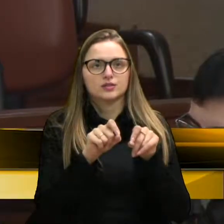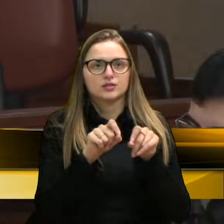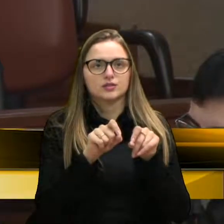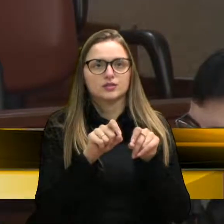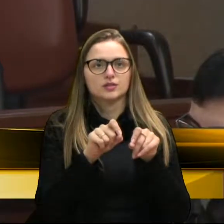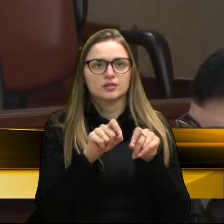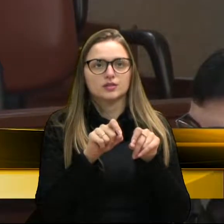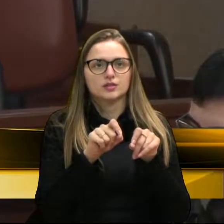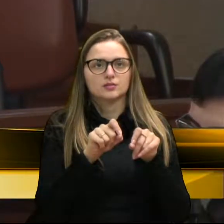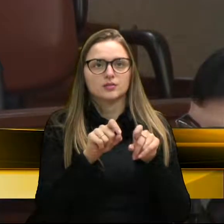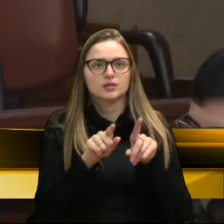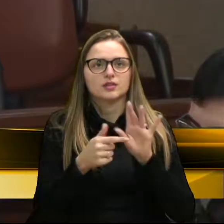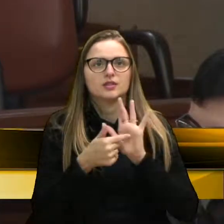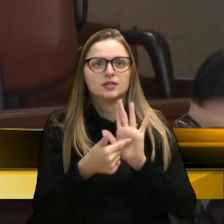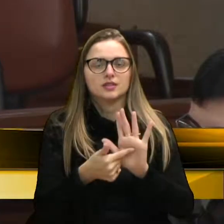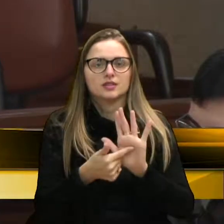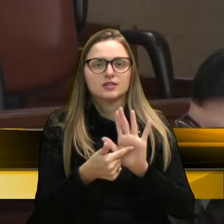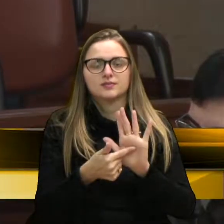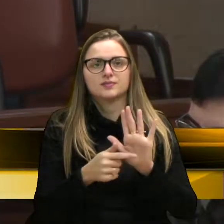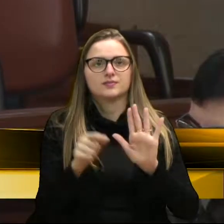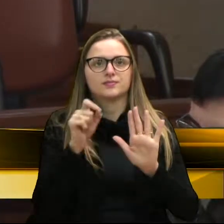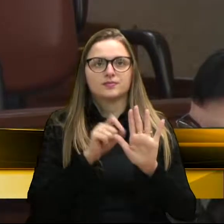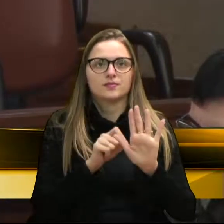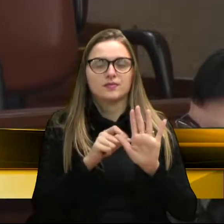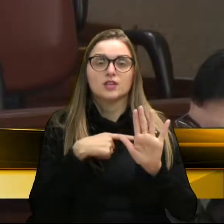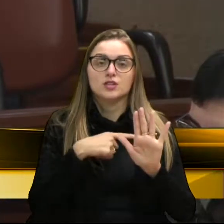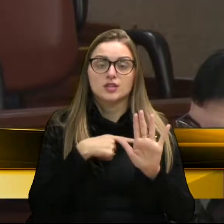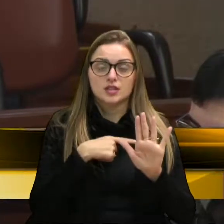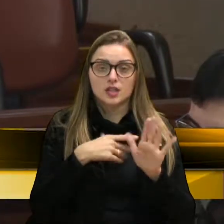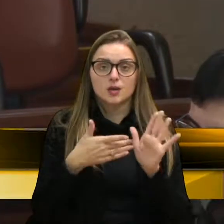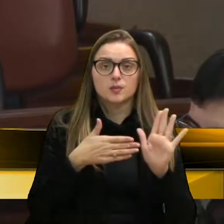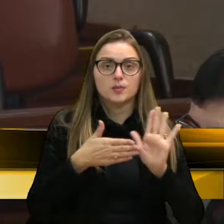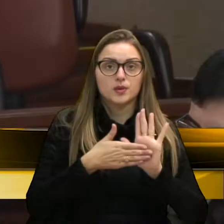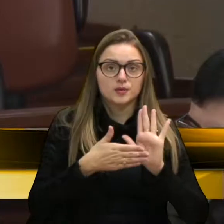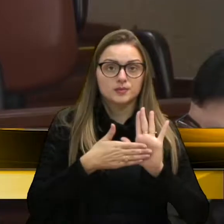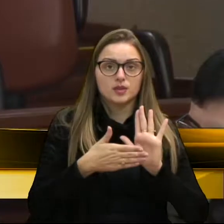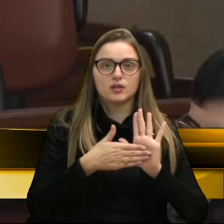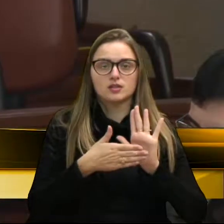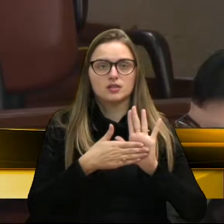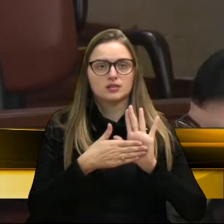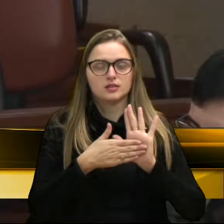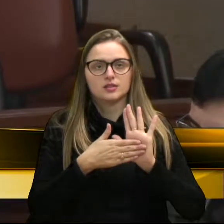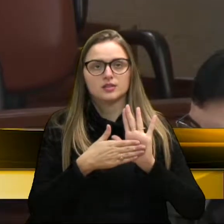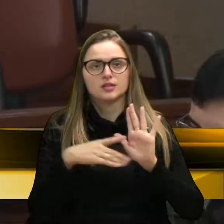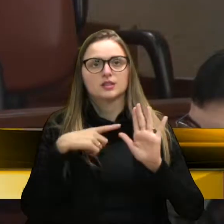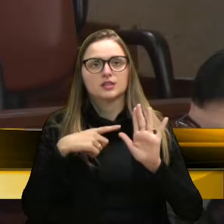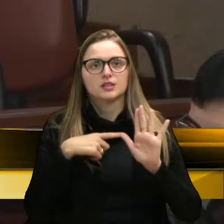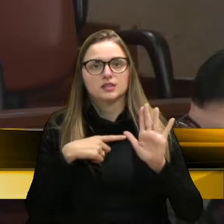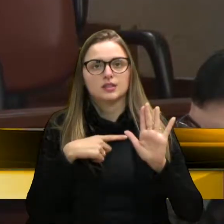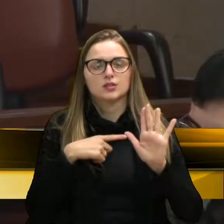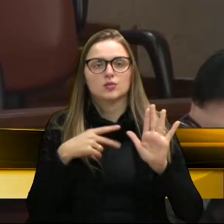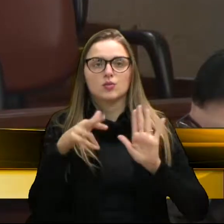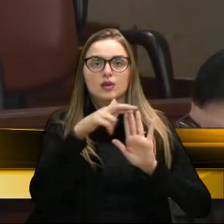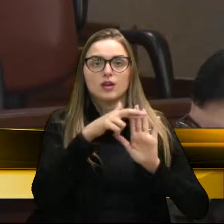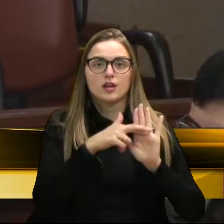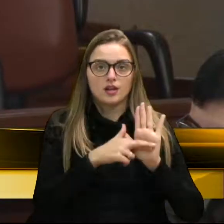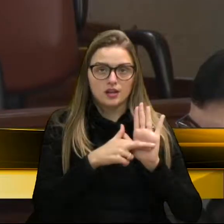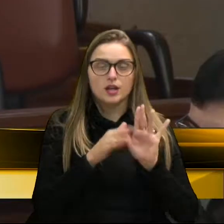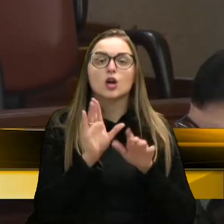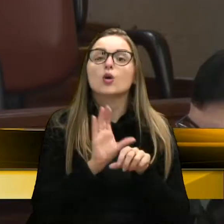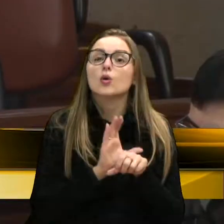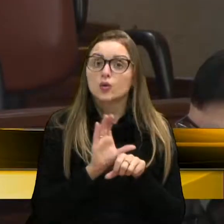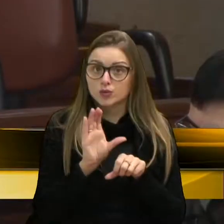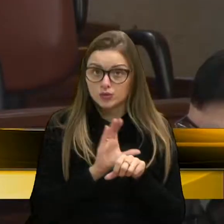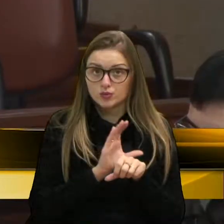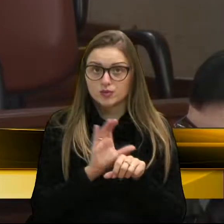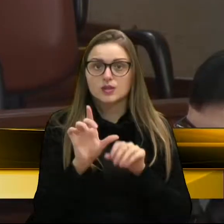se implementar hipótese de usurpação de iniciativa, face às limitações impostas pelo ordenamento constitucional.